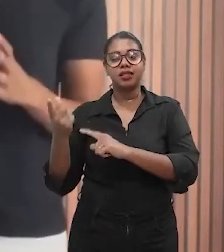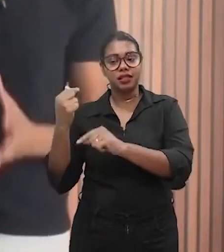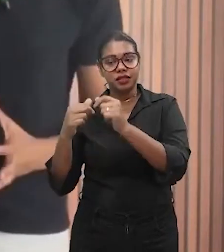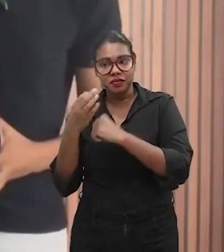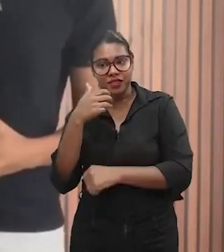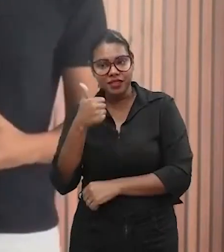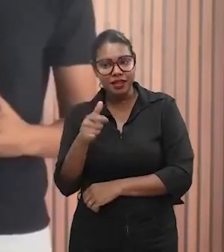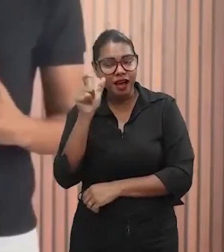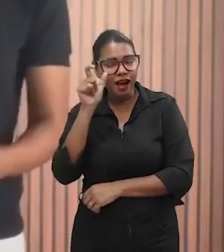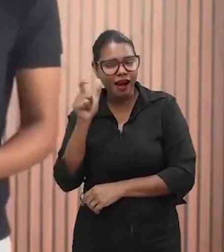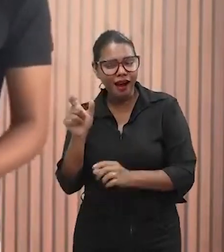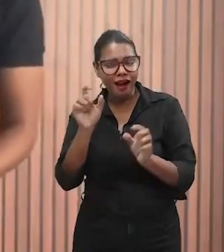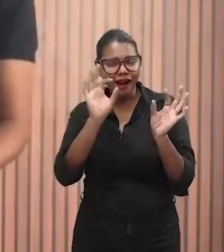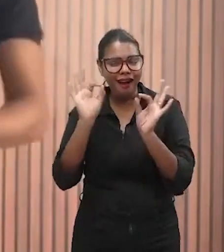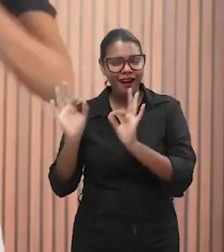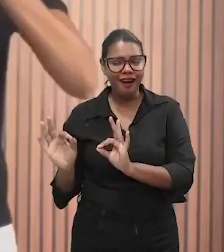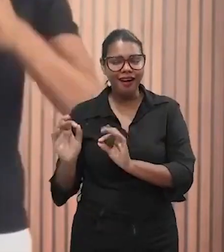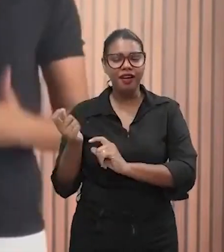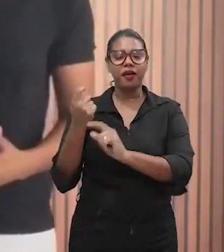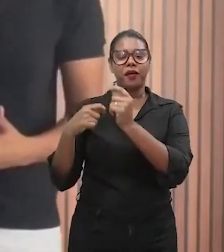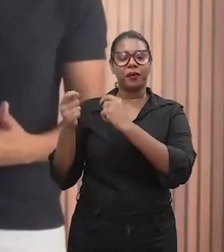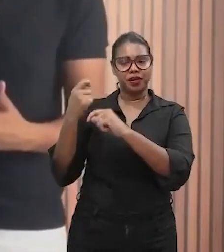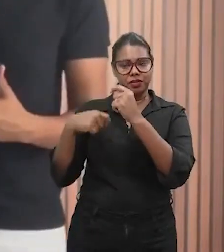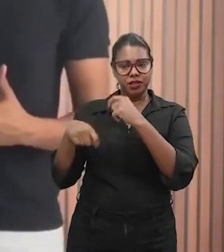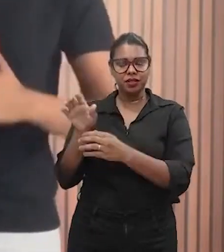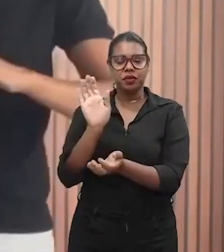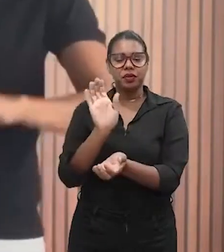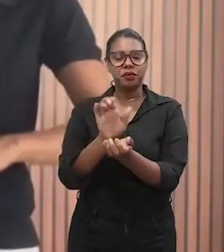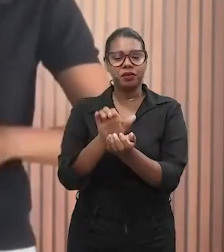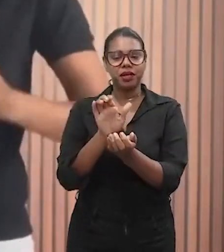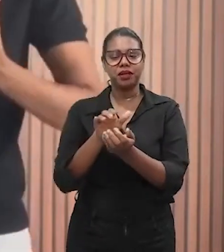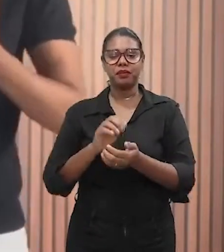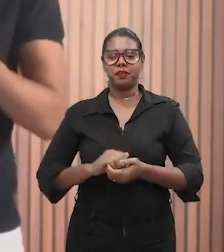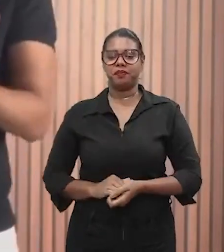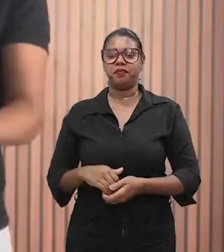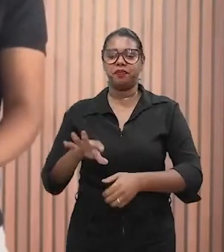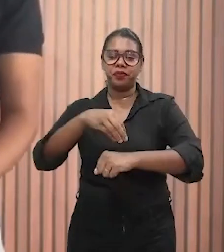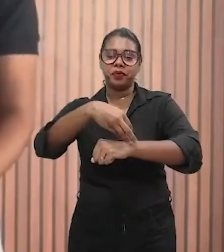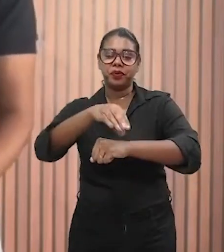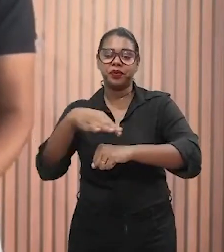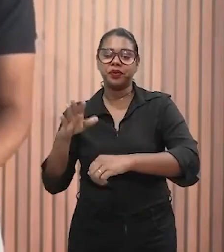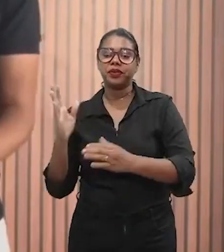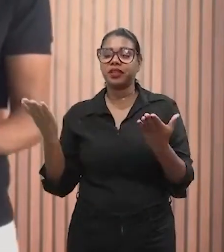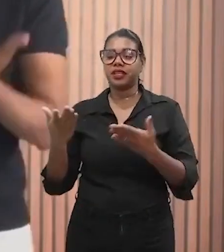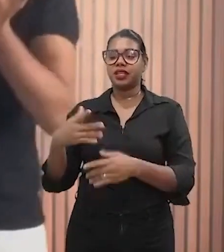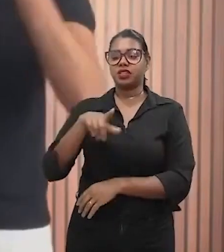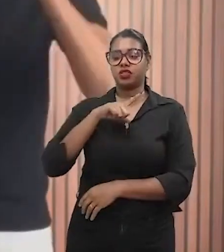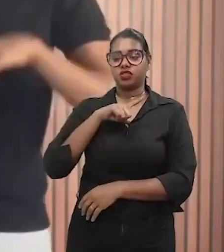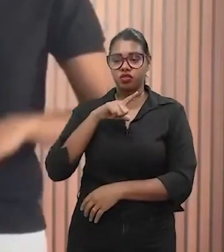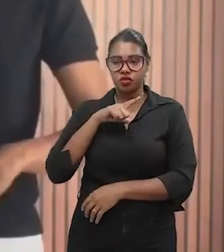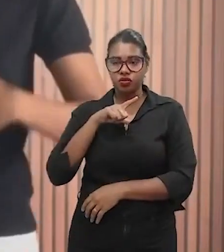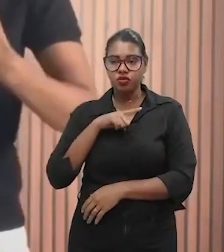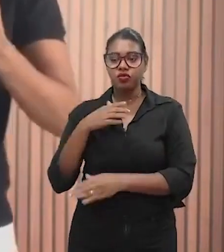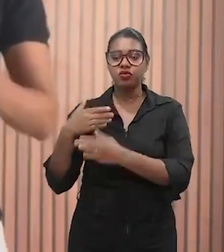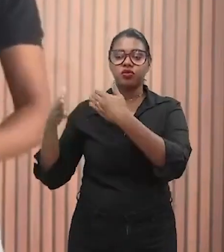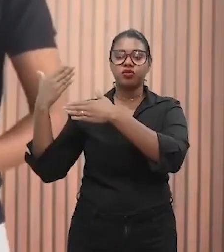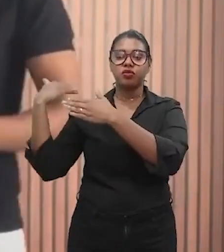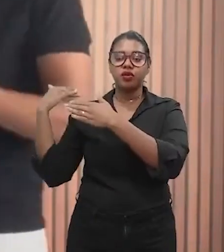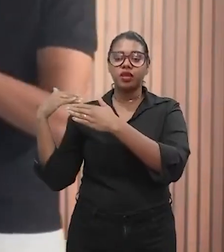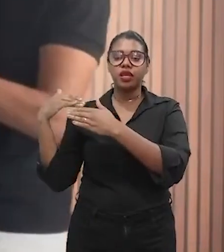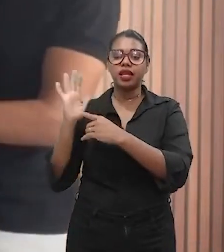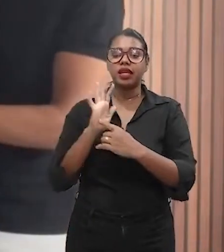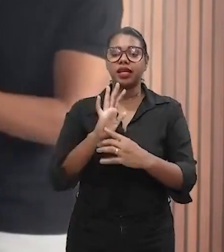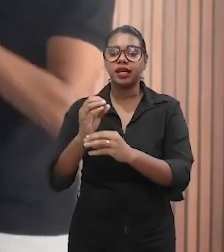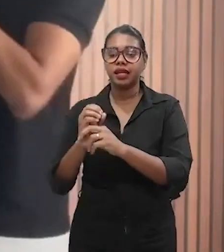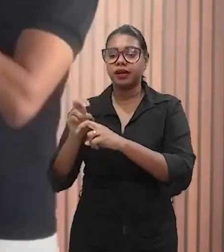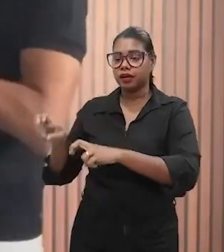qual era a intenção de Duarte Coelho como administrador de Pernambuco? Era explorar o que nós tínhamos aqui naquela época e levar essa